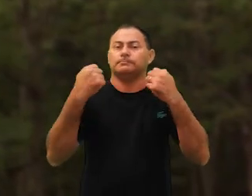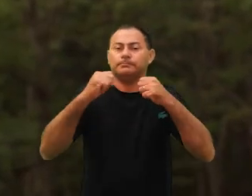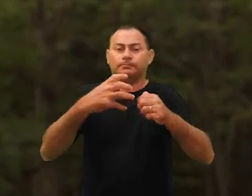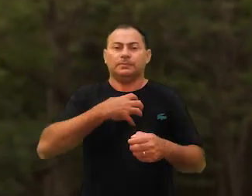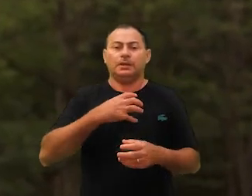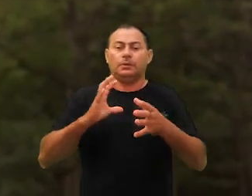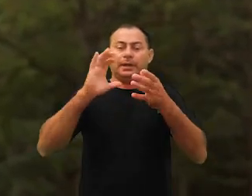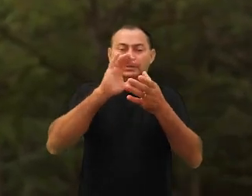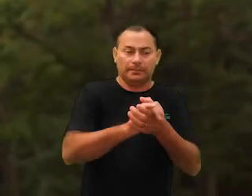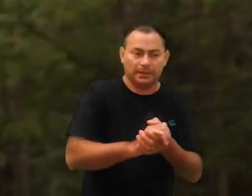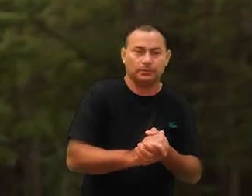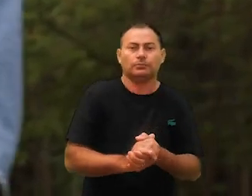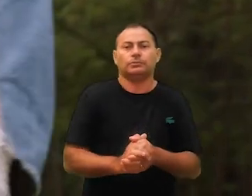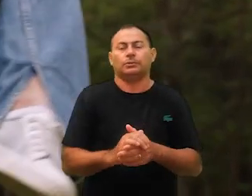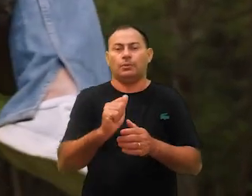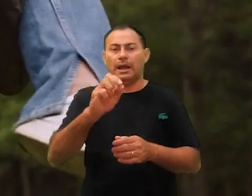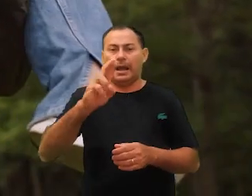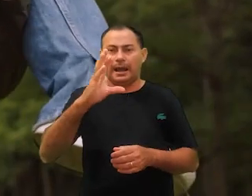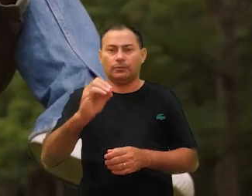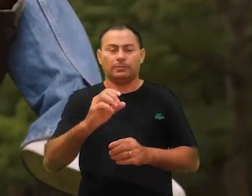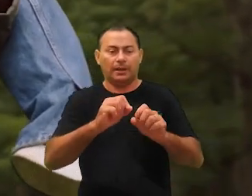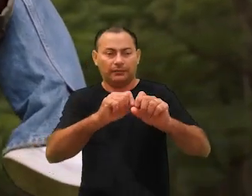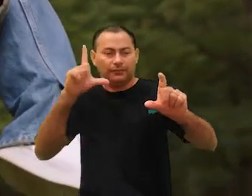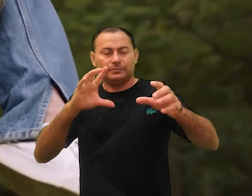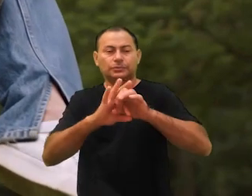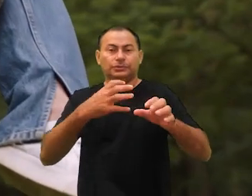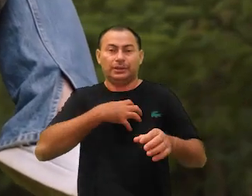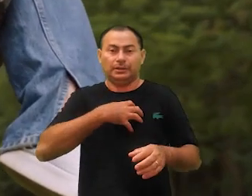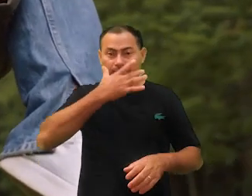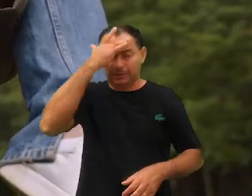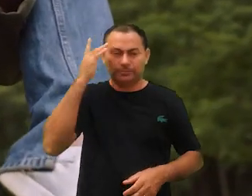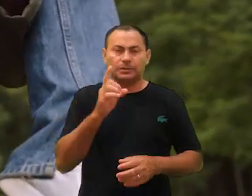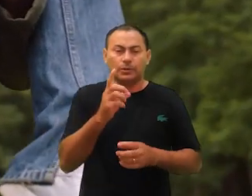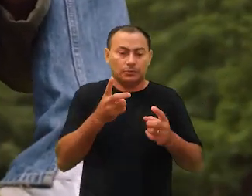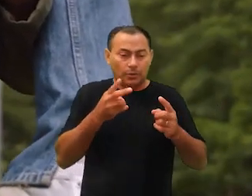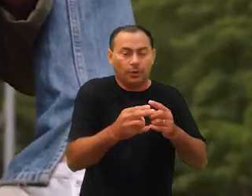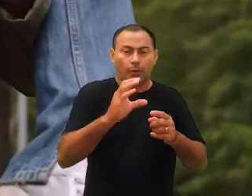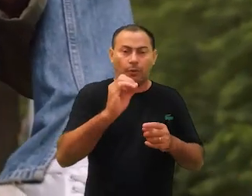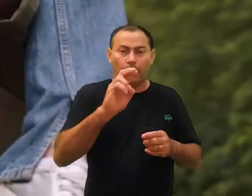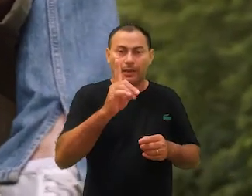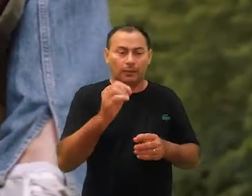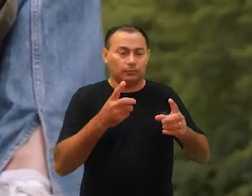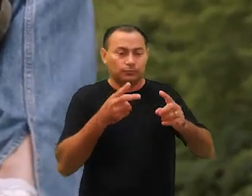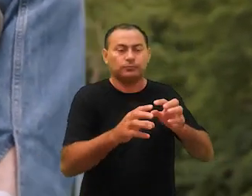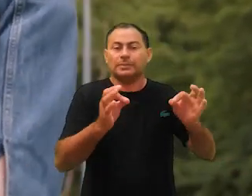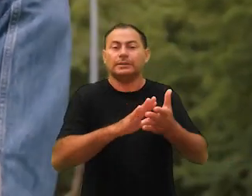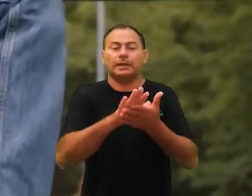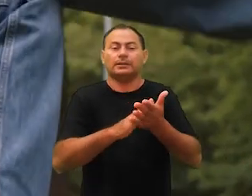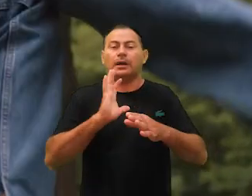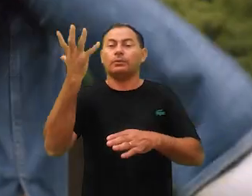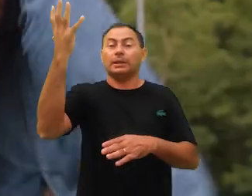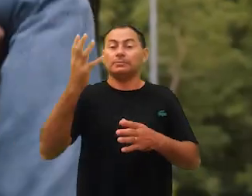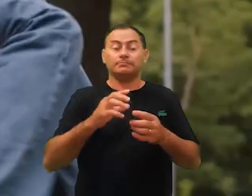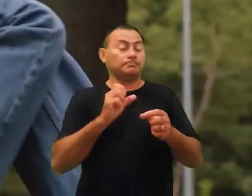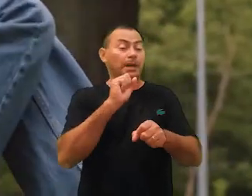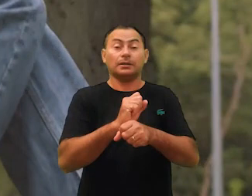tudo depende do tipo de união do arco com que as flechas são lançadas. Basta cortar o cordão deste arco e nada